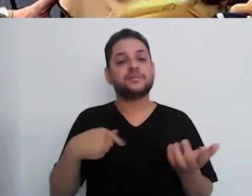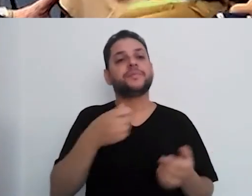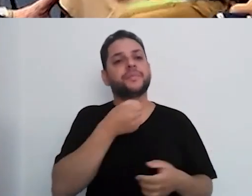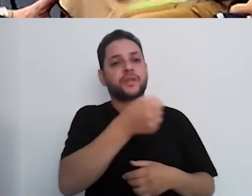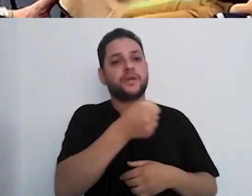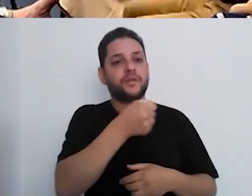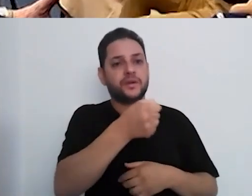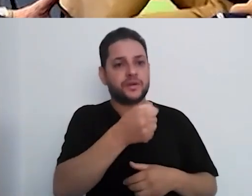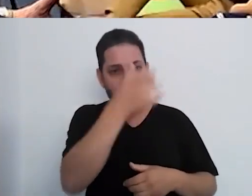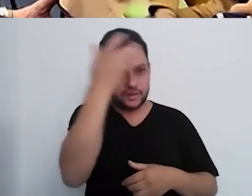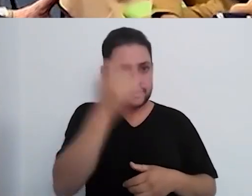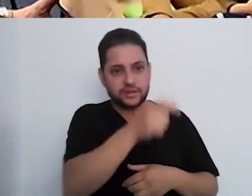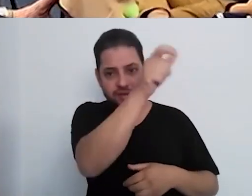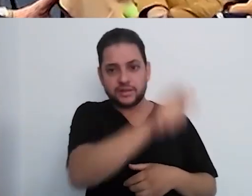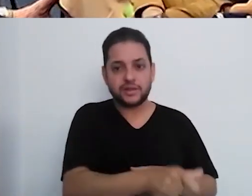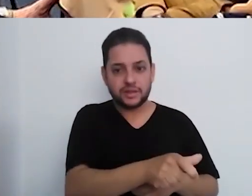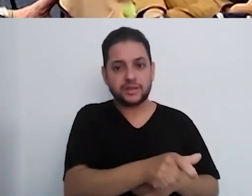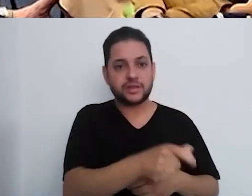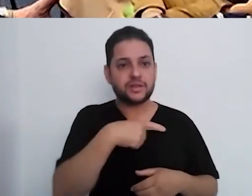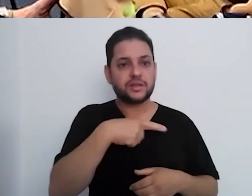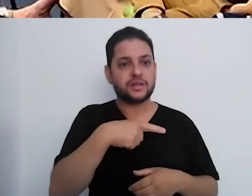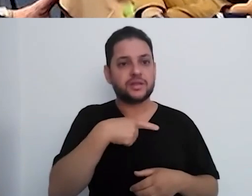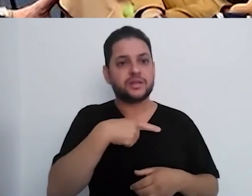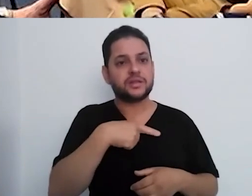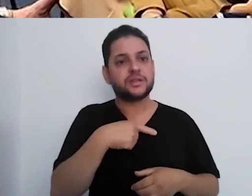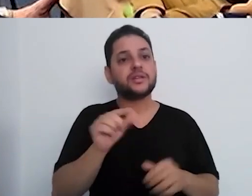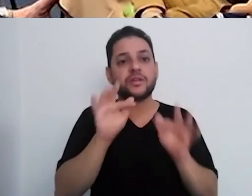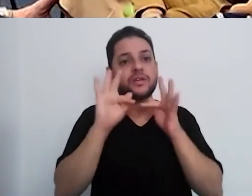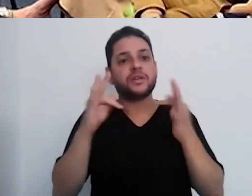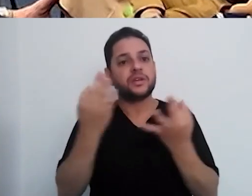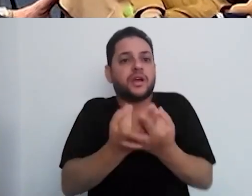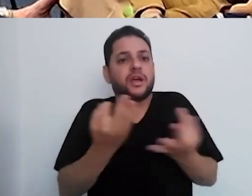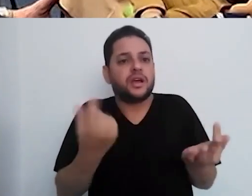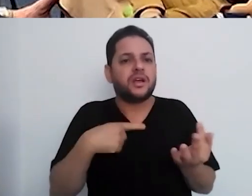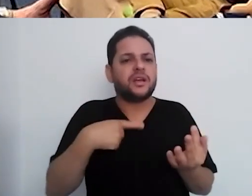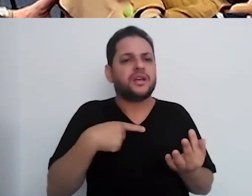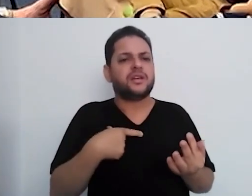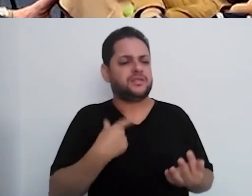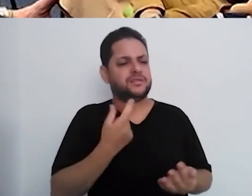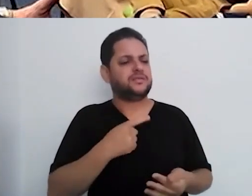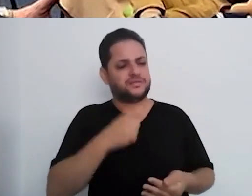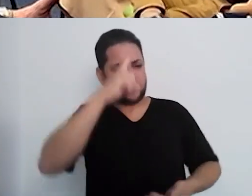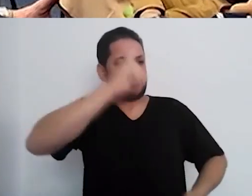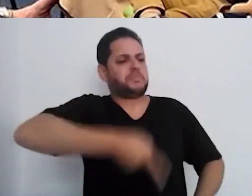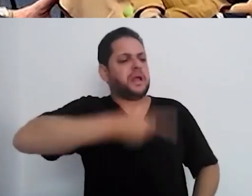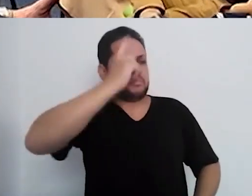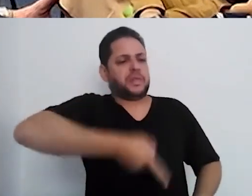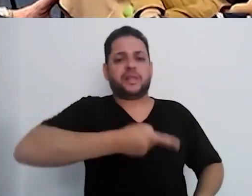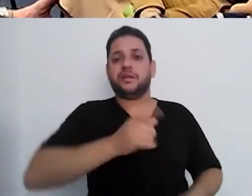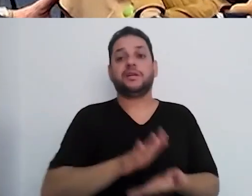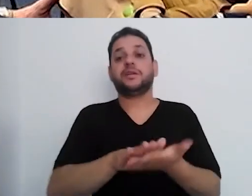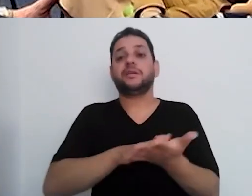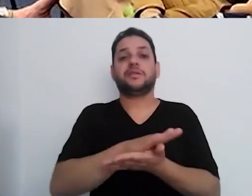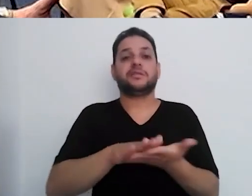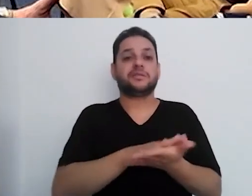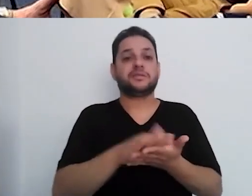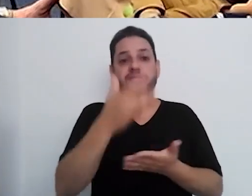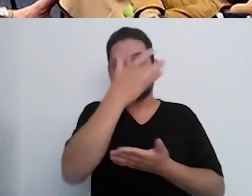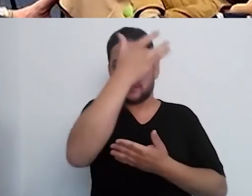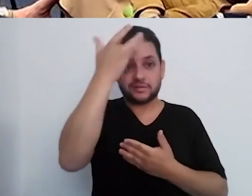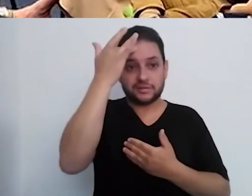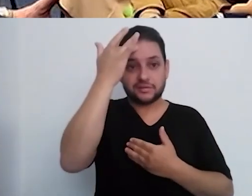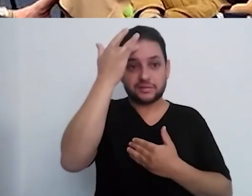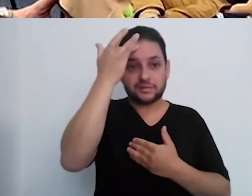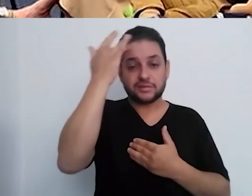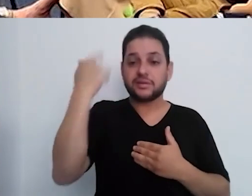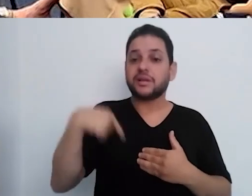uma pessoa que faz isso, que usa constelação familiar, diz, não, mas não é uma intimação. Como assim não é uma intimação? A pessoa está lá naquela posição de zero